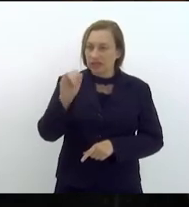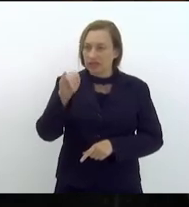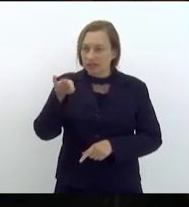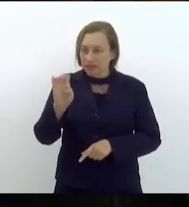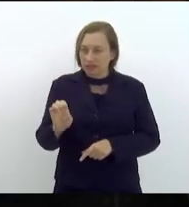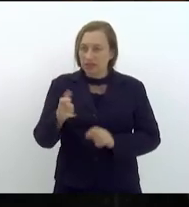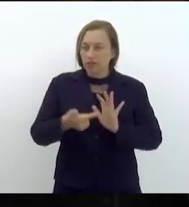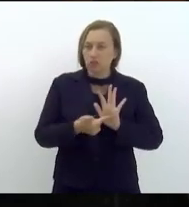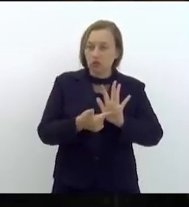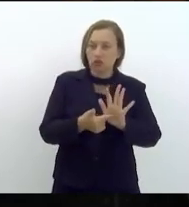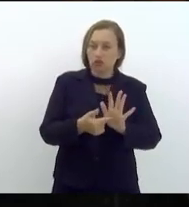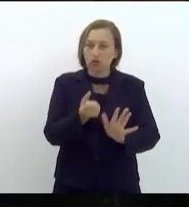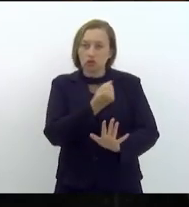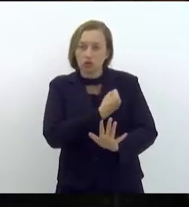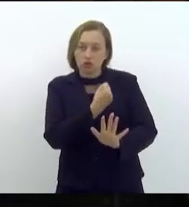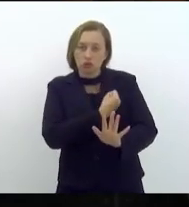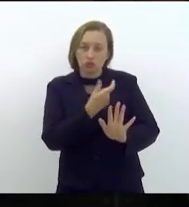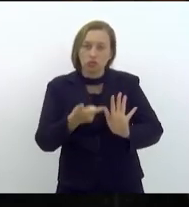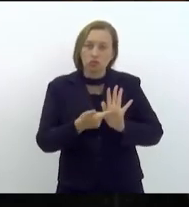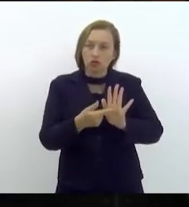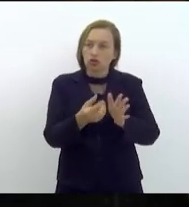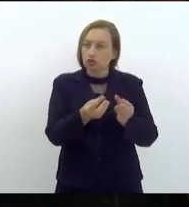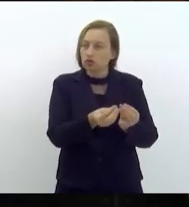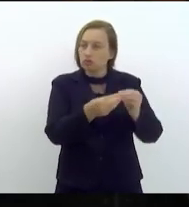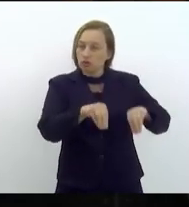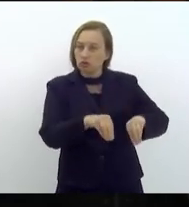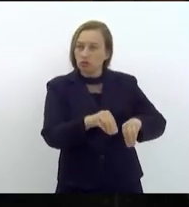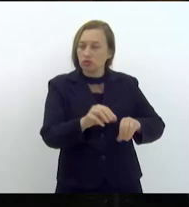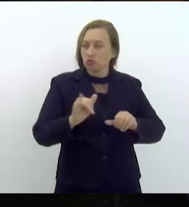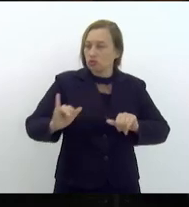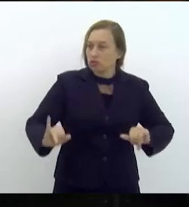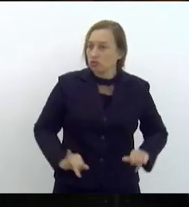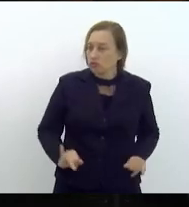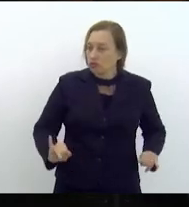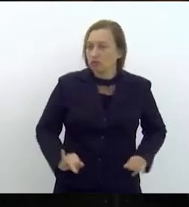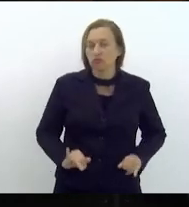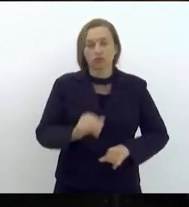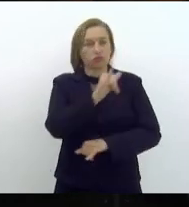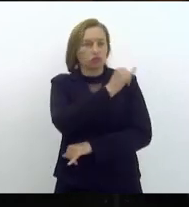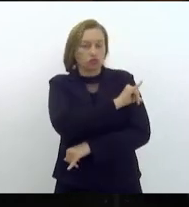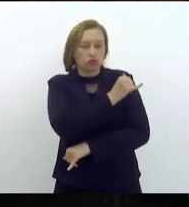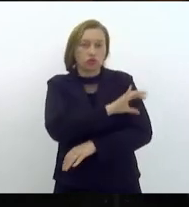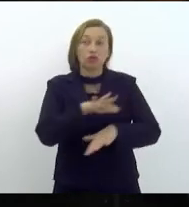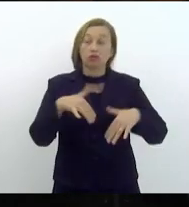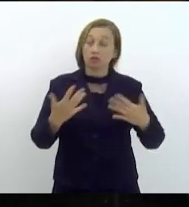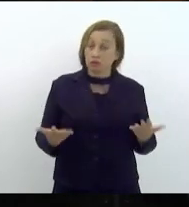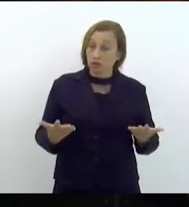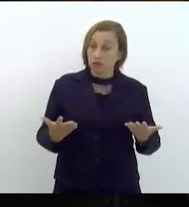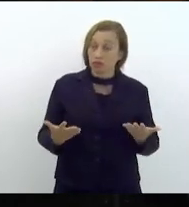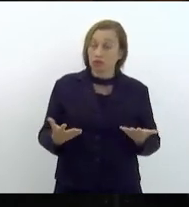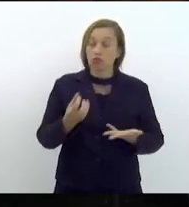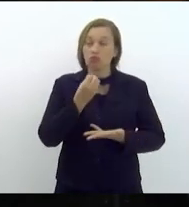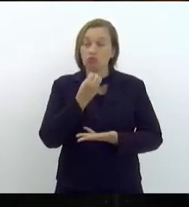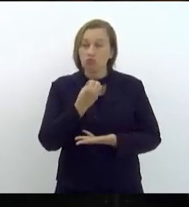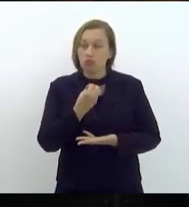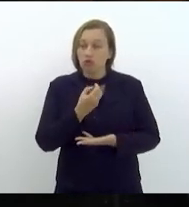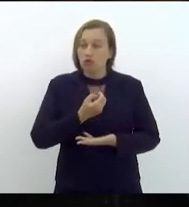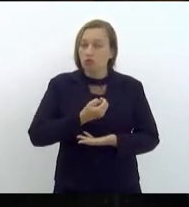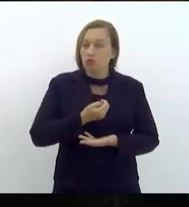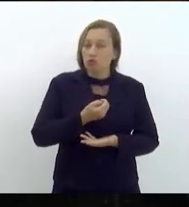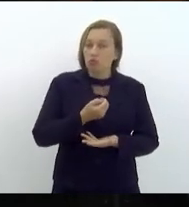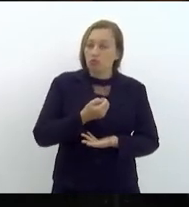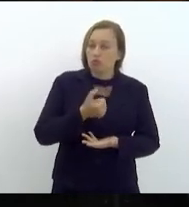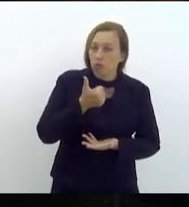mostrando os prejuízos que vem sofrendo Rio de Janeiro então fizemos um pouco lá esta